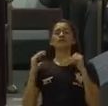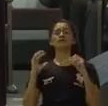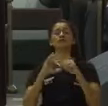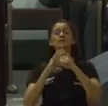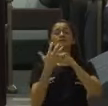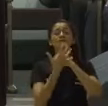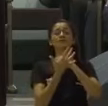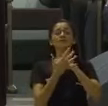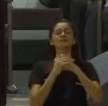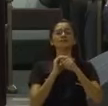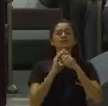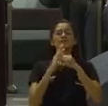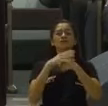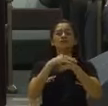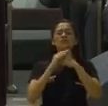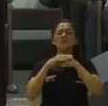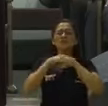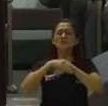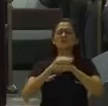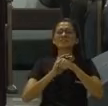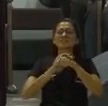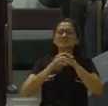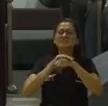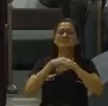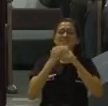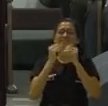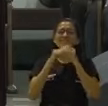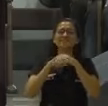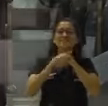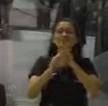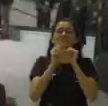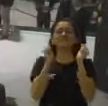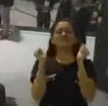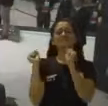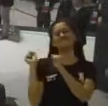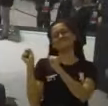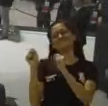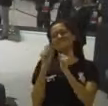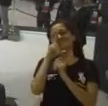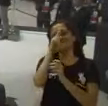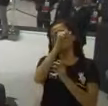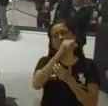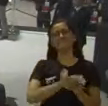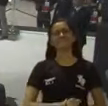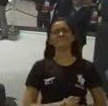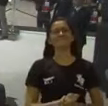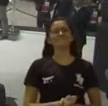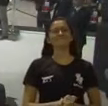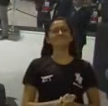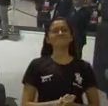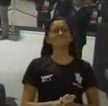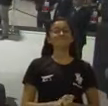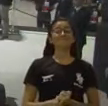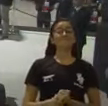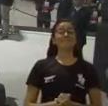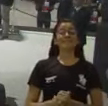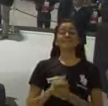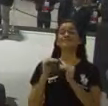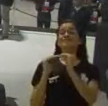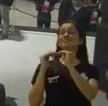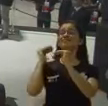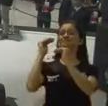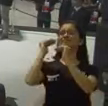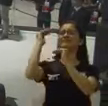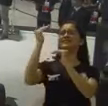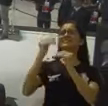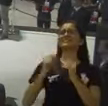de força. Ele faz eu receber a força, e é ele que me faz crescer